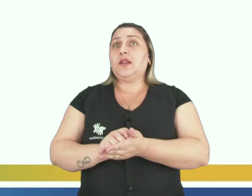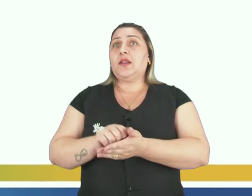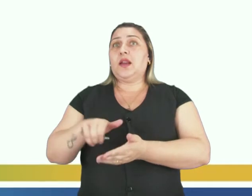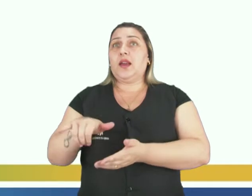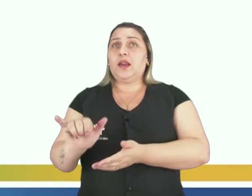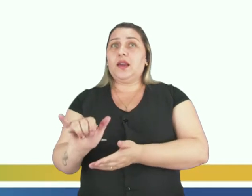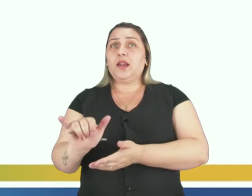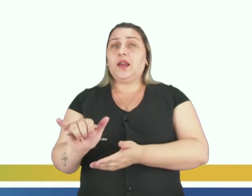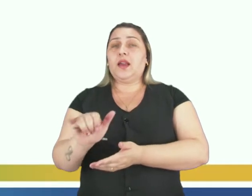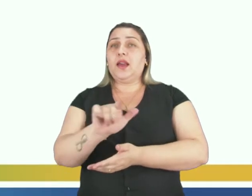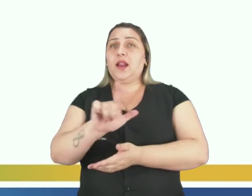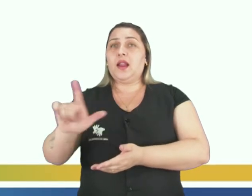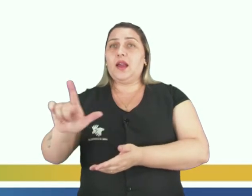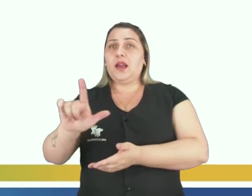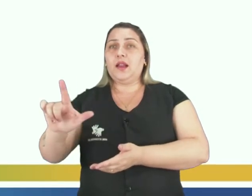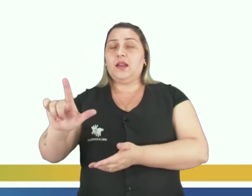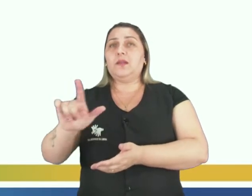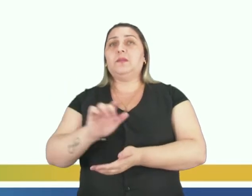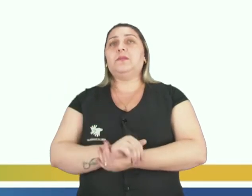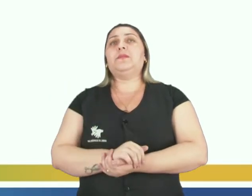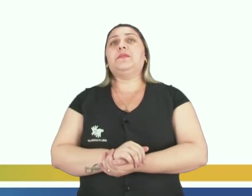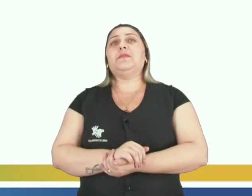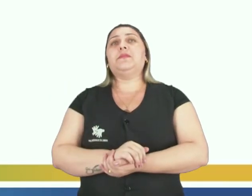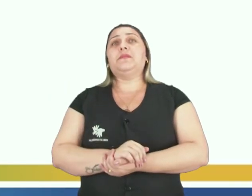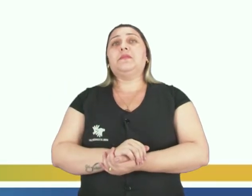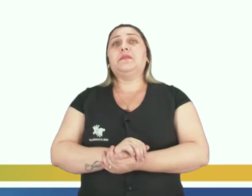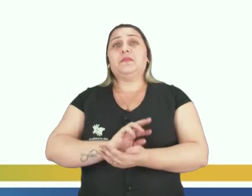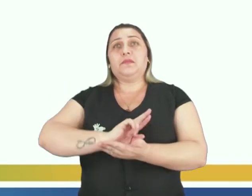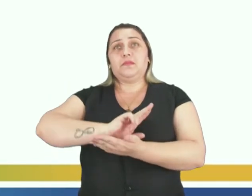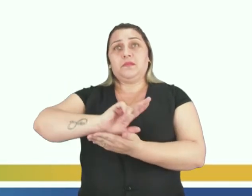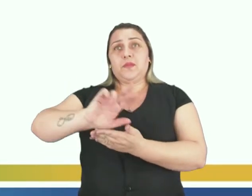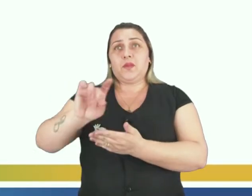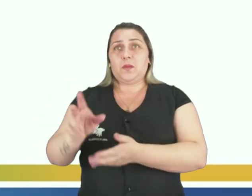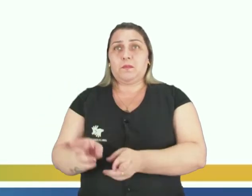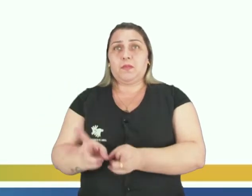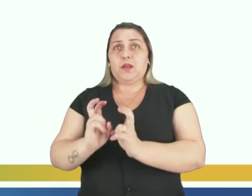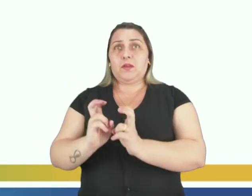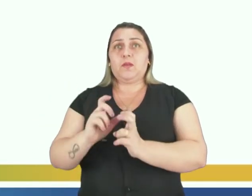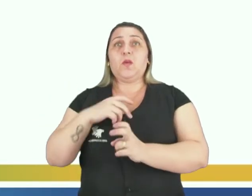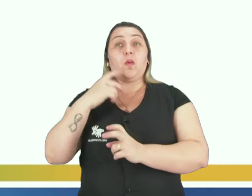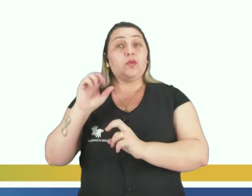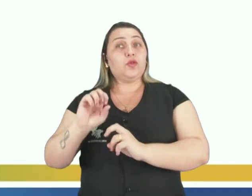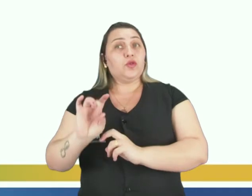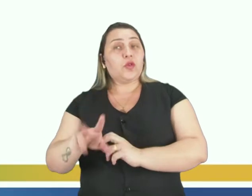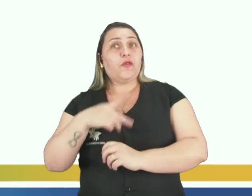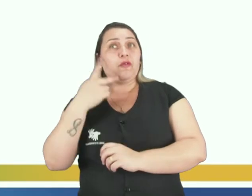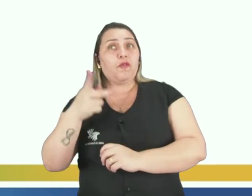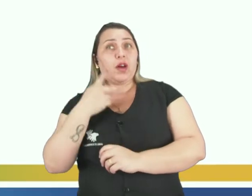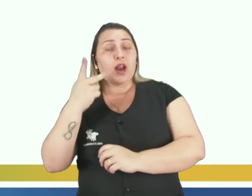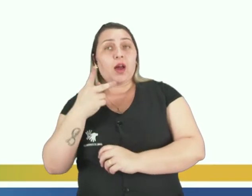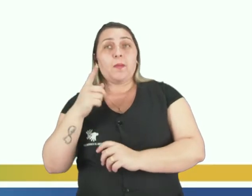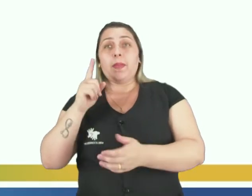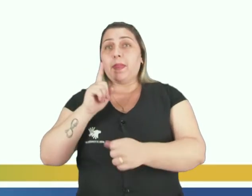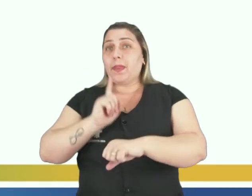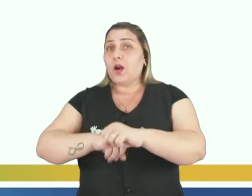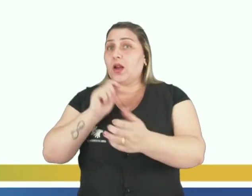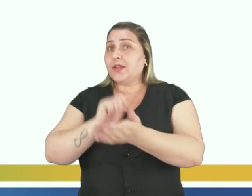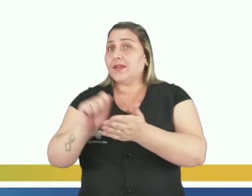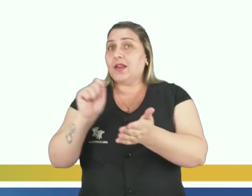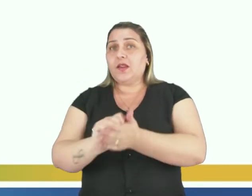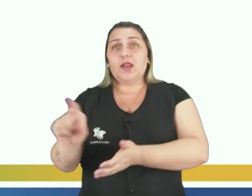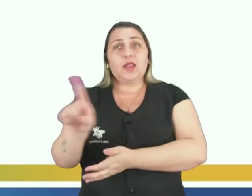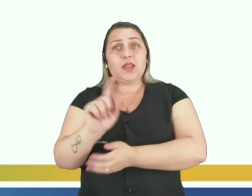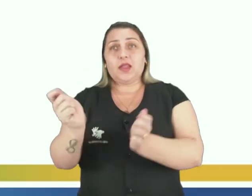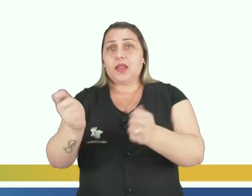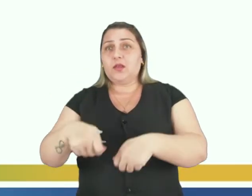Y y la L. Esta variação solo se percibe quando hablamos e não quando escrevemos. Então,